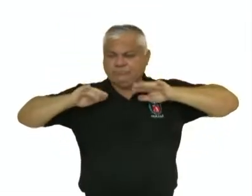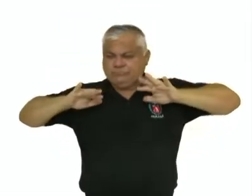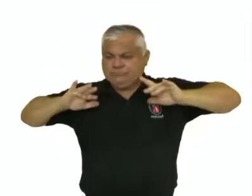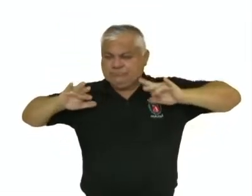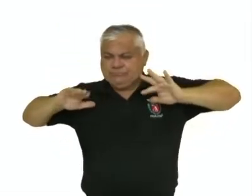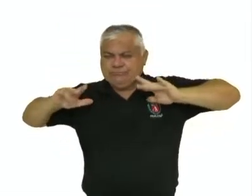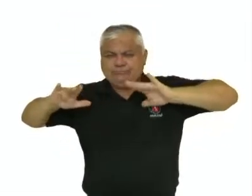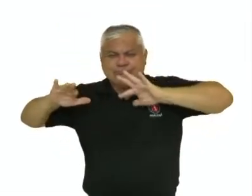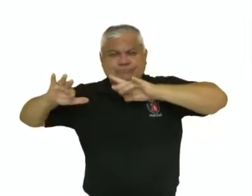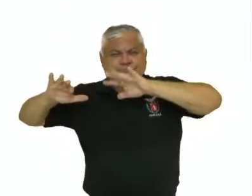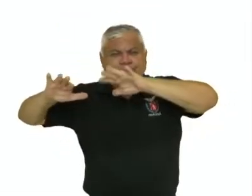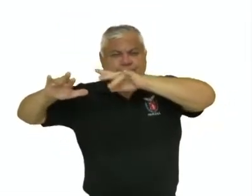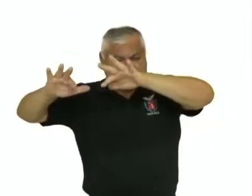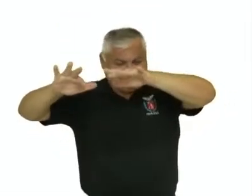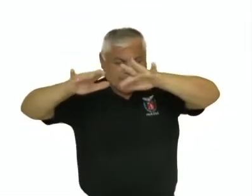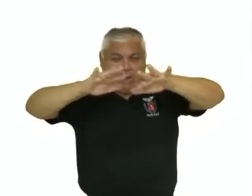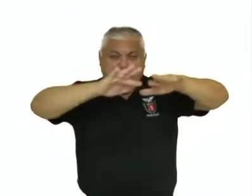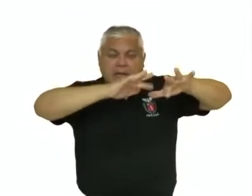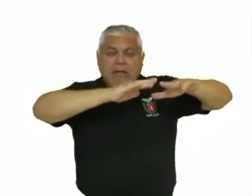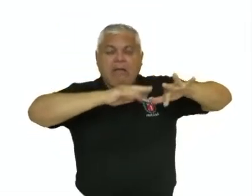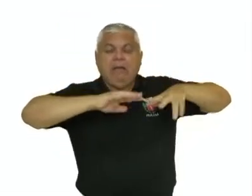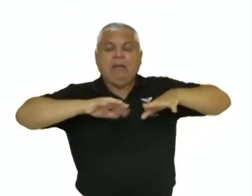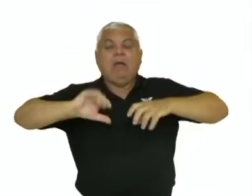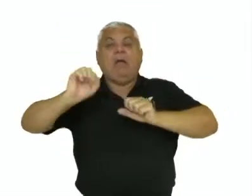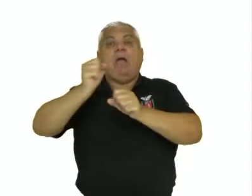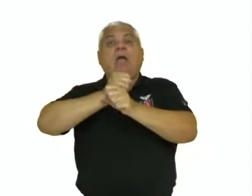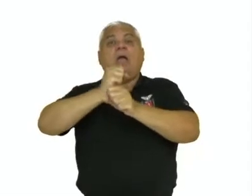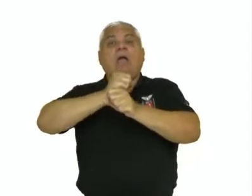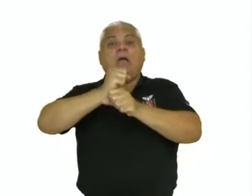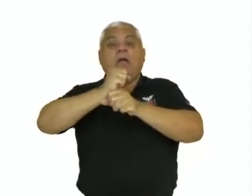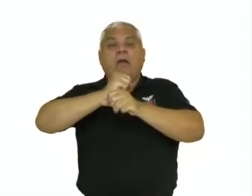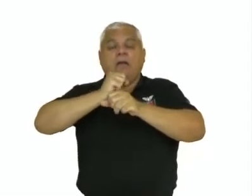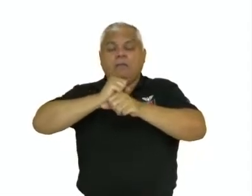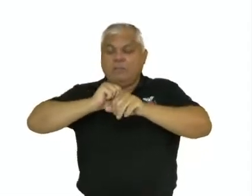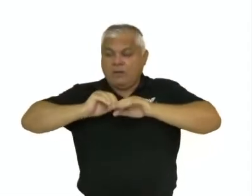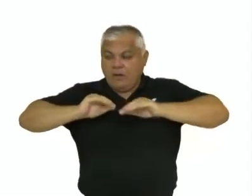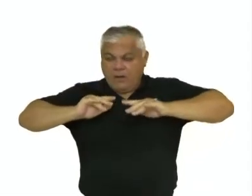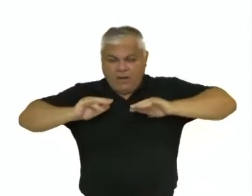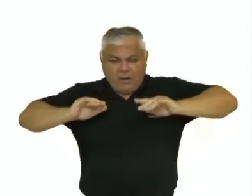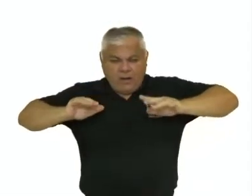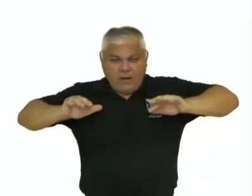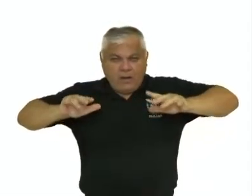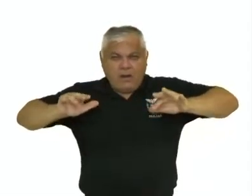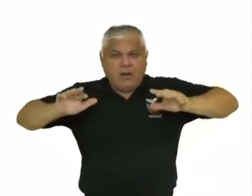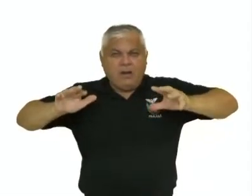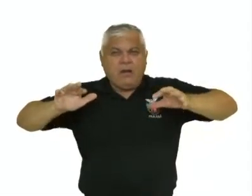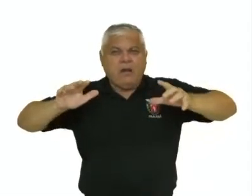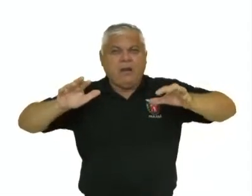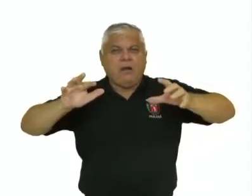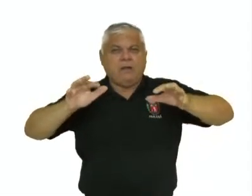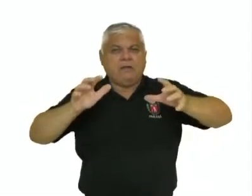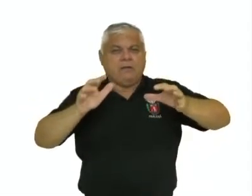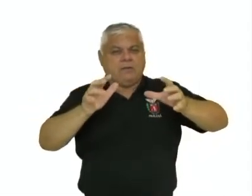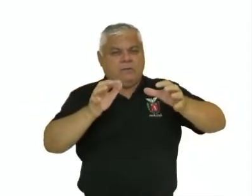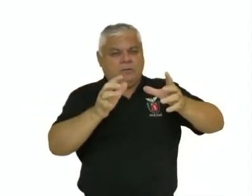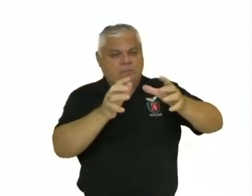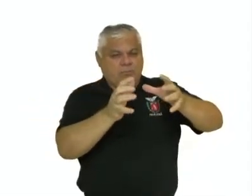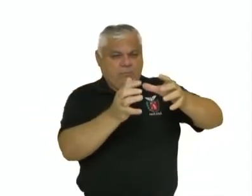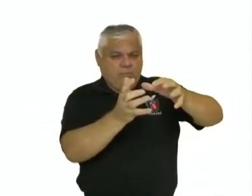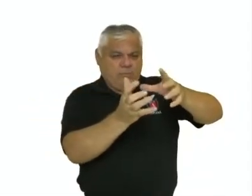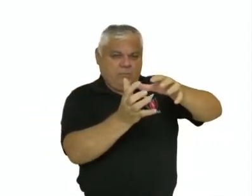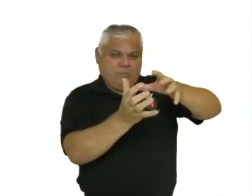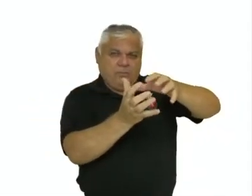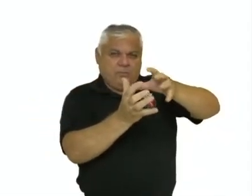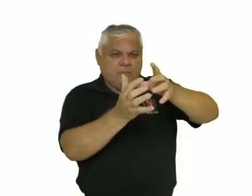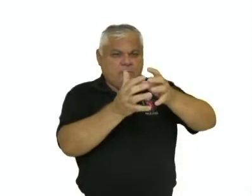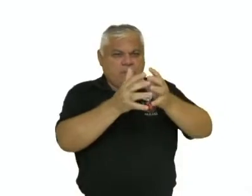todo o espaço. Após algum tempo, parte desse material foi se agrupando, foi se juntando